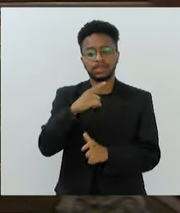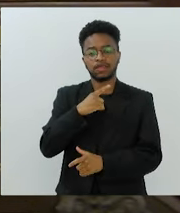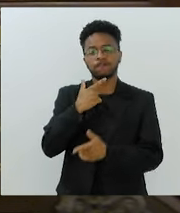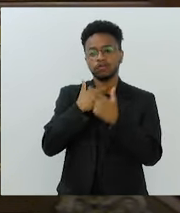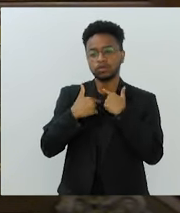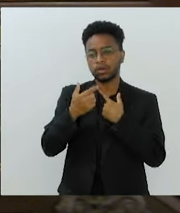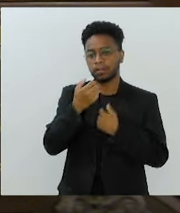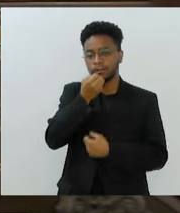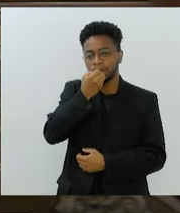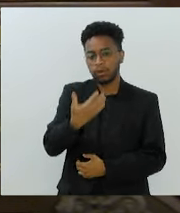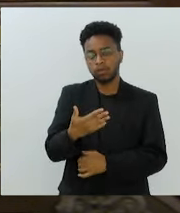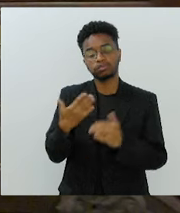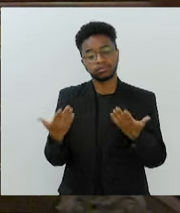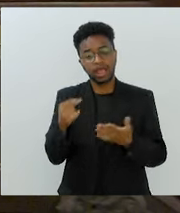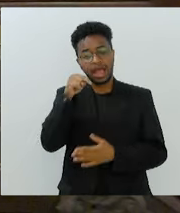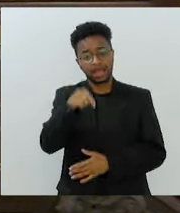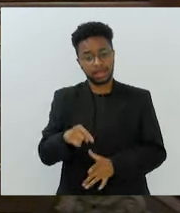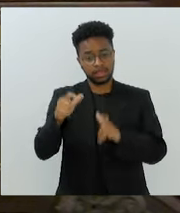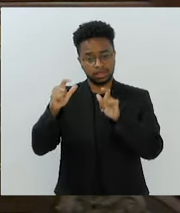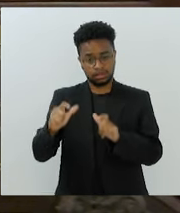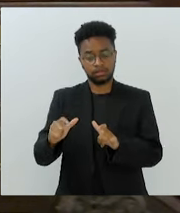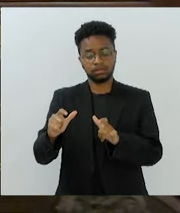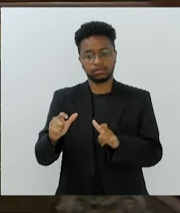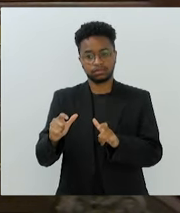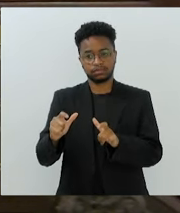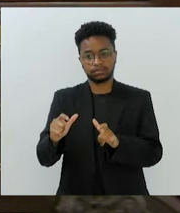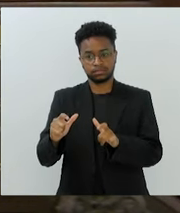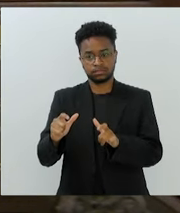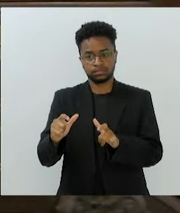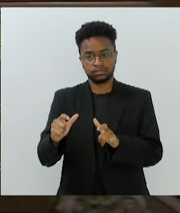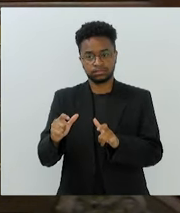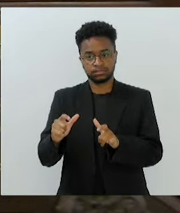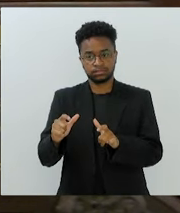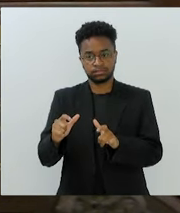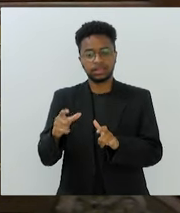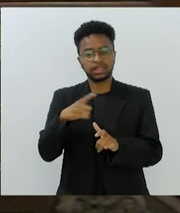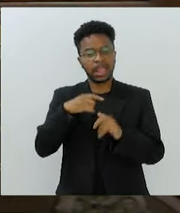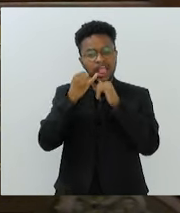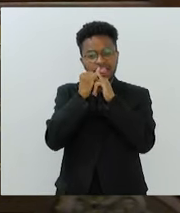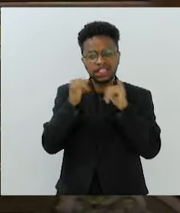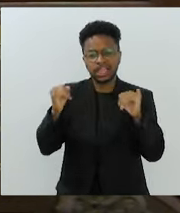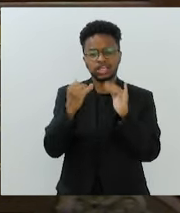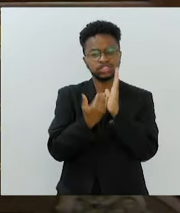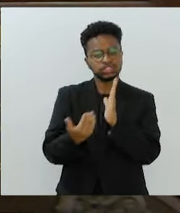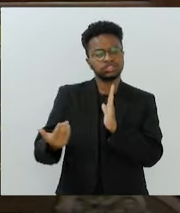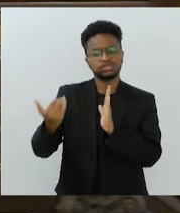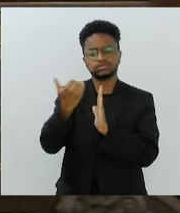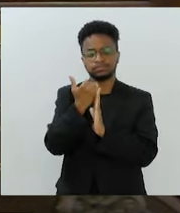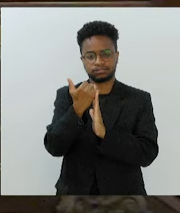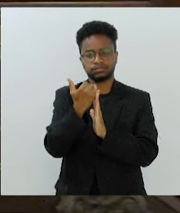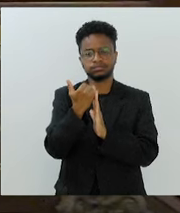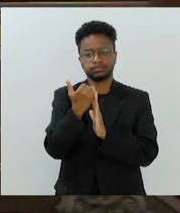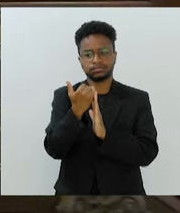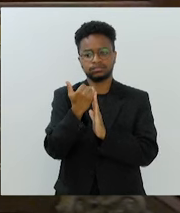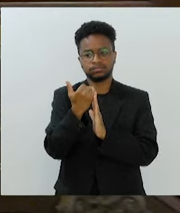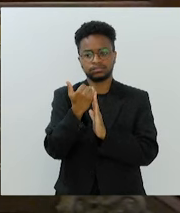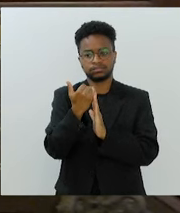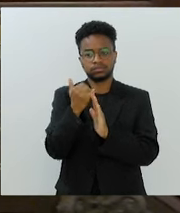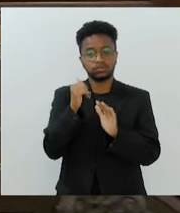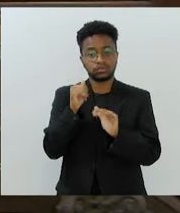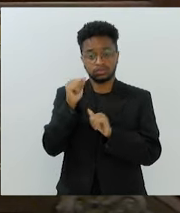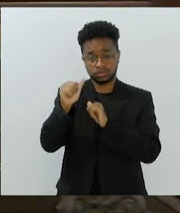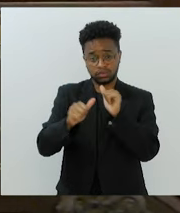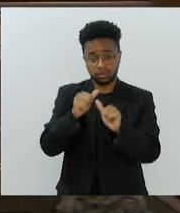nesse recinto, o coeficiente de energia abundante, renovável